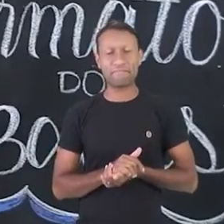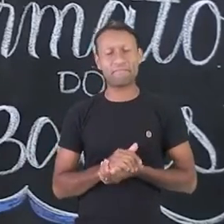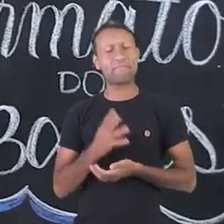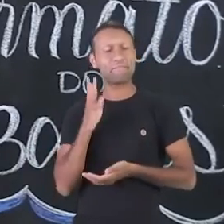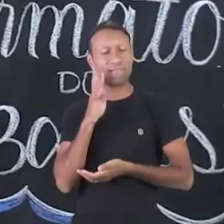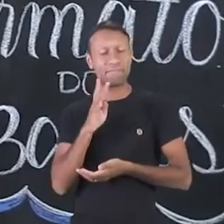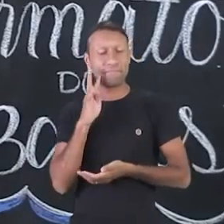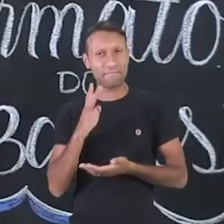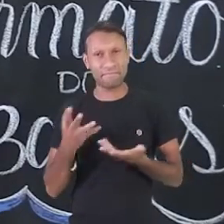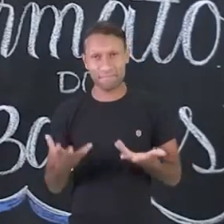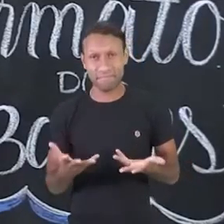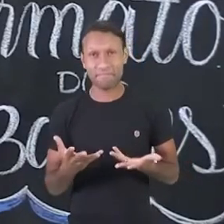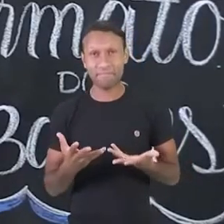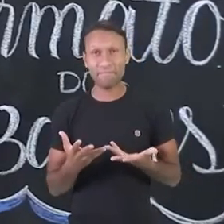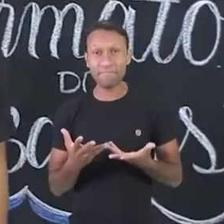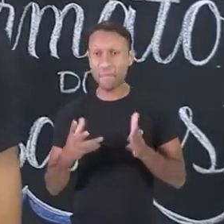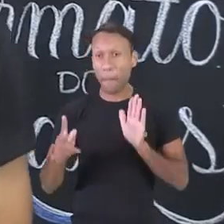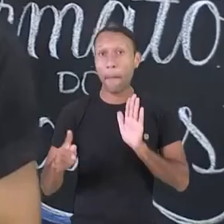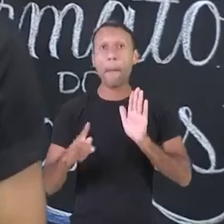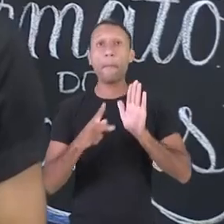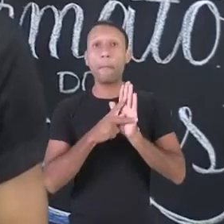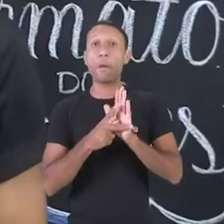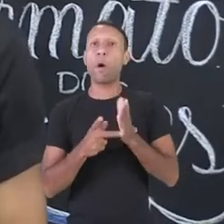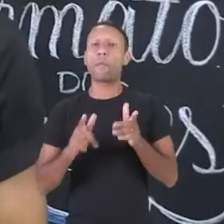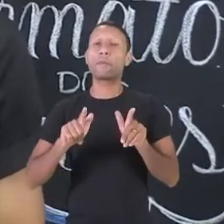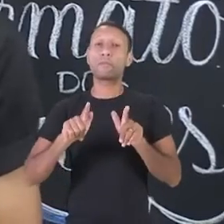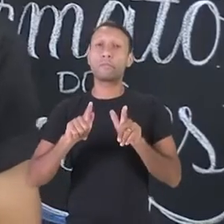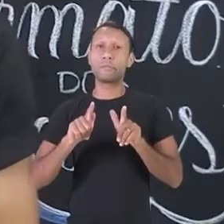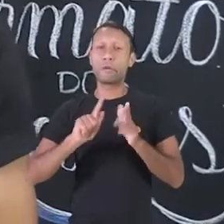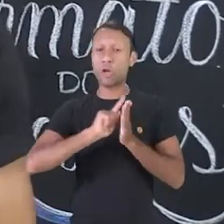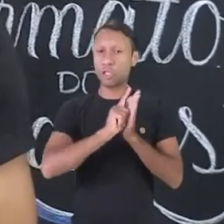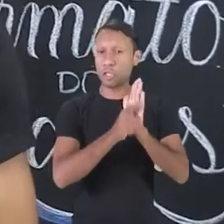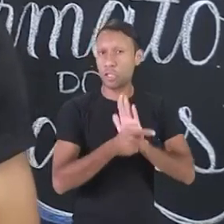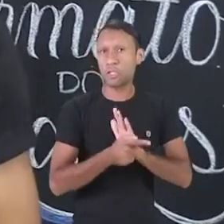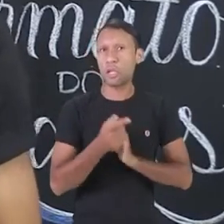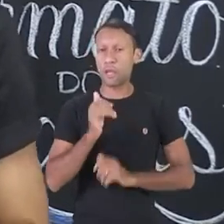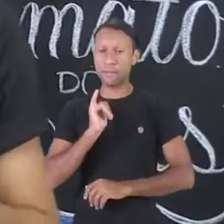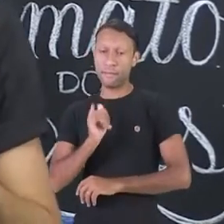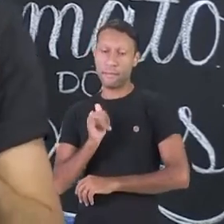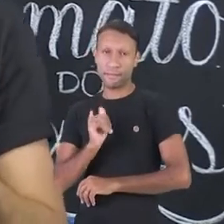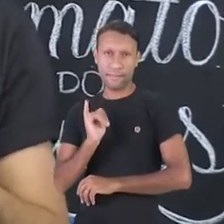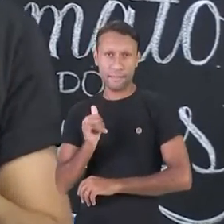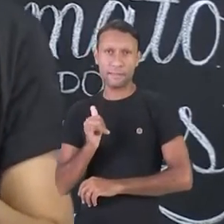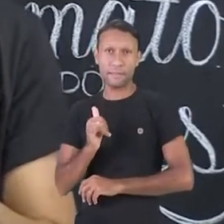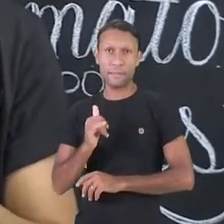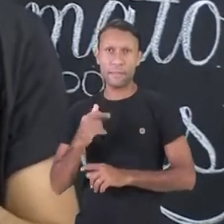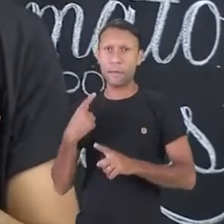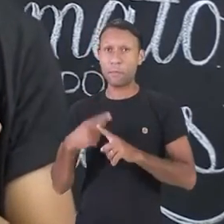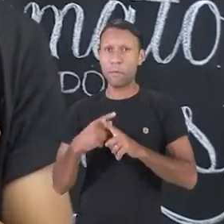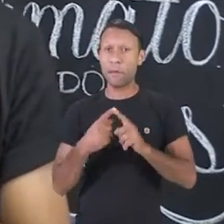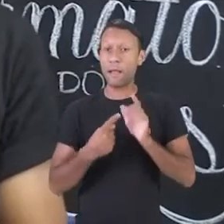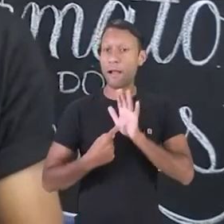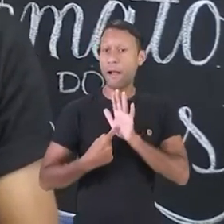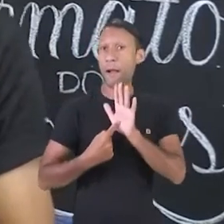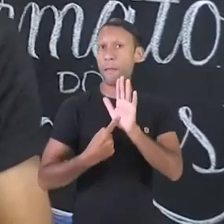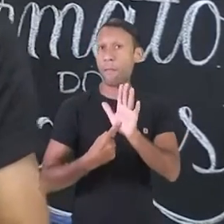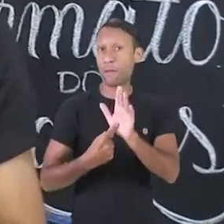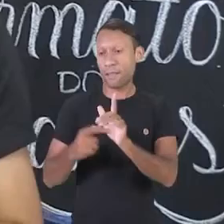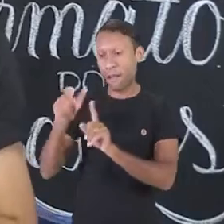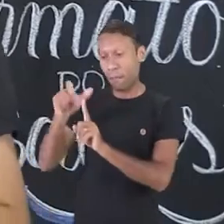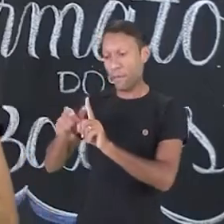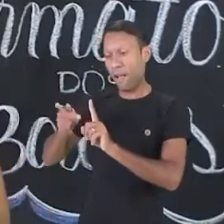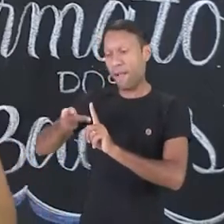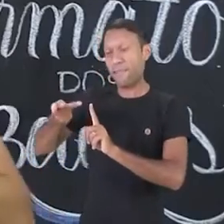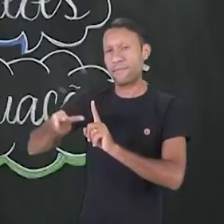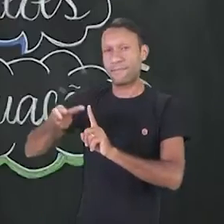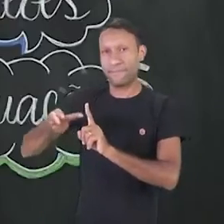isso é muito interessante. Isso é uma propriedade típica de um gênero narrativo como as histórias em quadrinhos, que reproduz a fala das